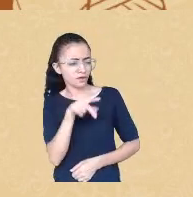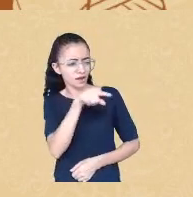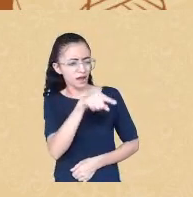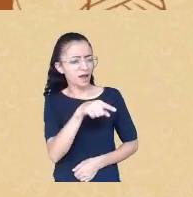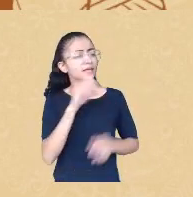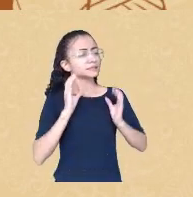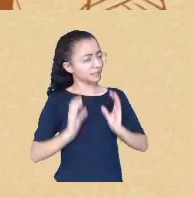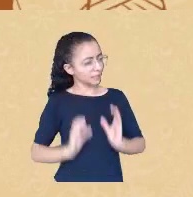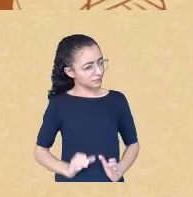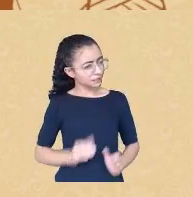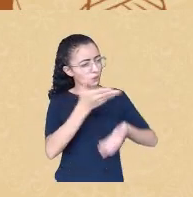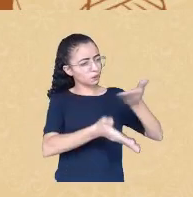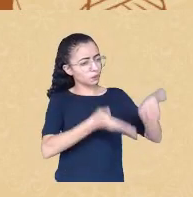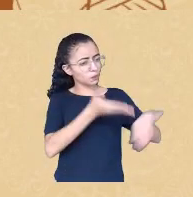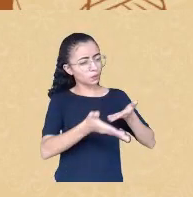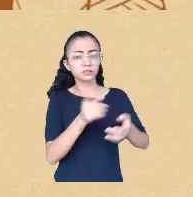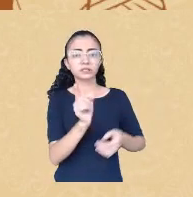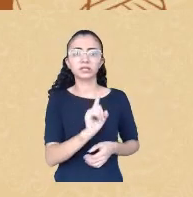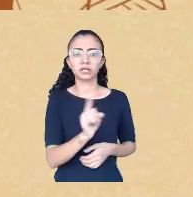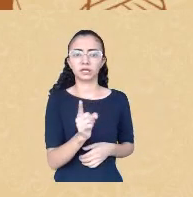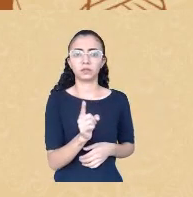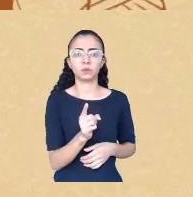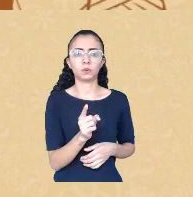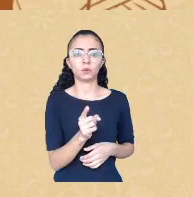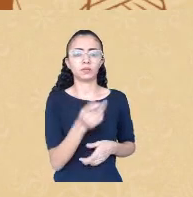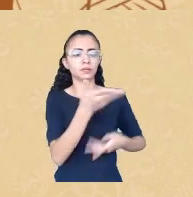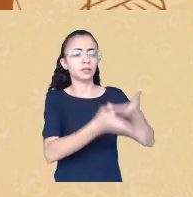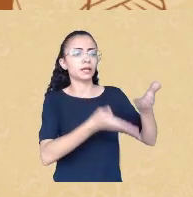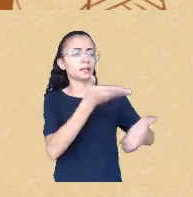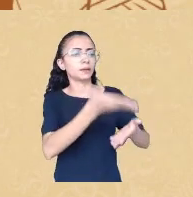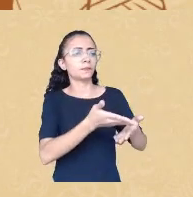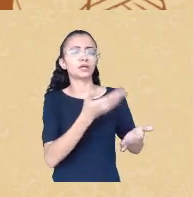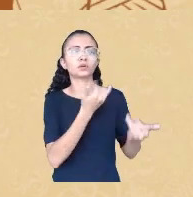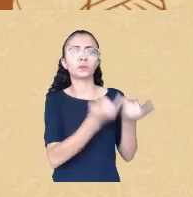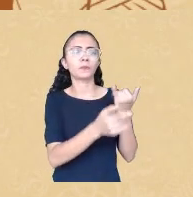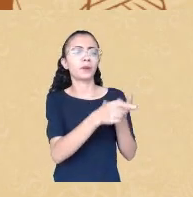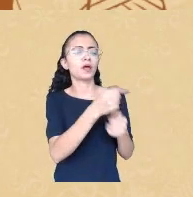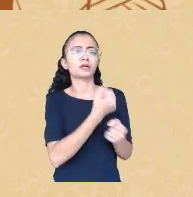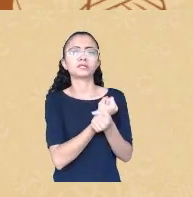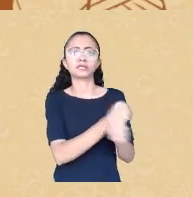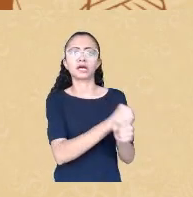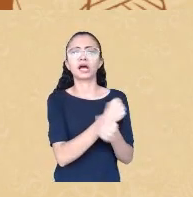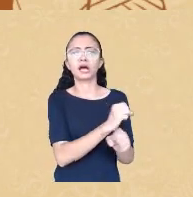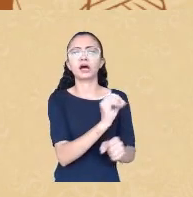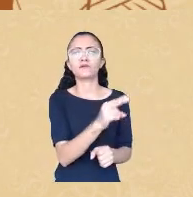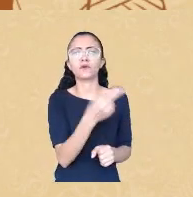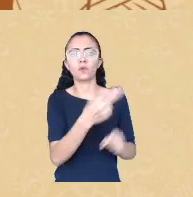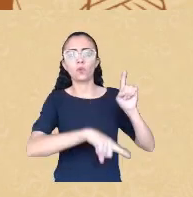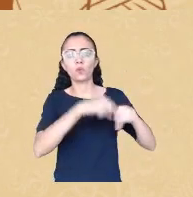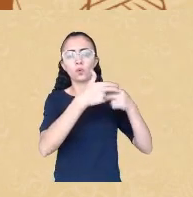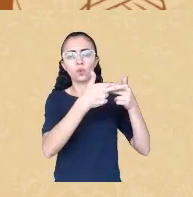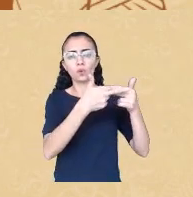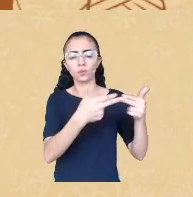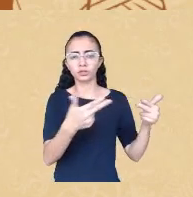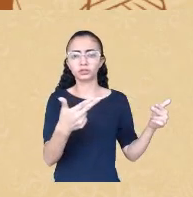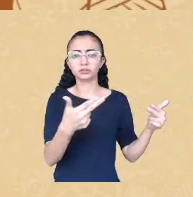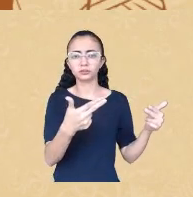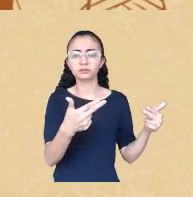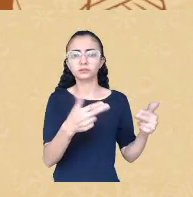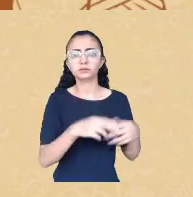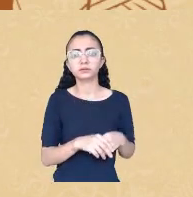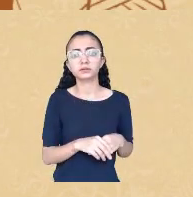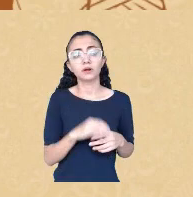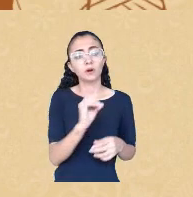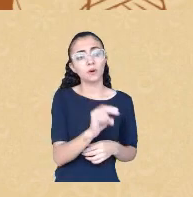mas como, no caso da escravidão, como um objeto, uma mercadoria, ou, no caso da nossa realidade hoje, como um